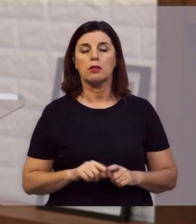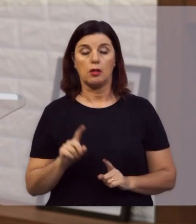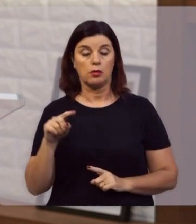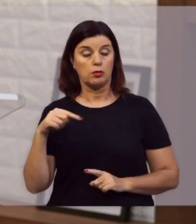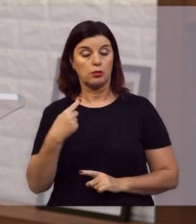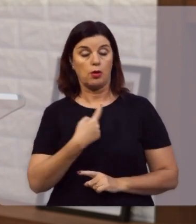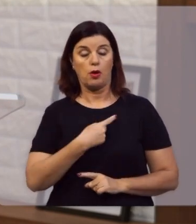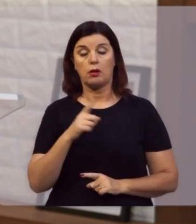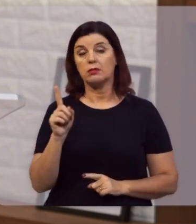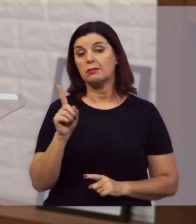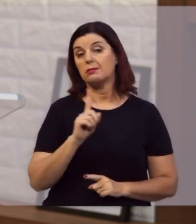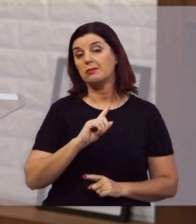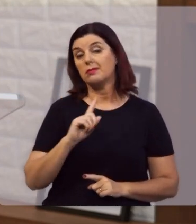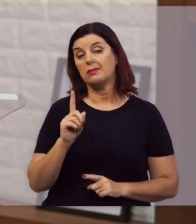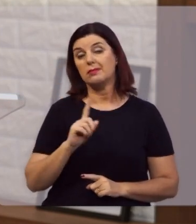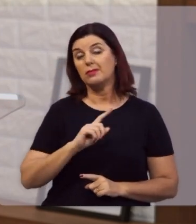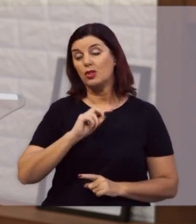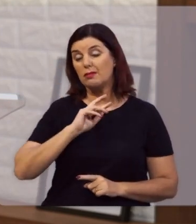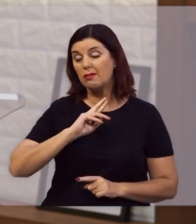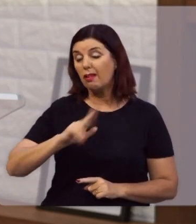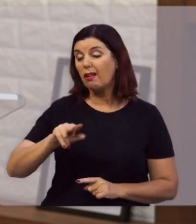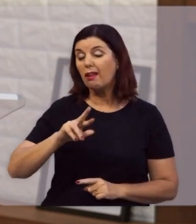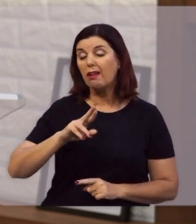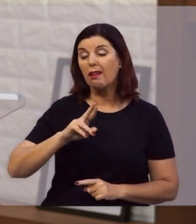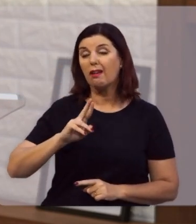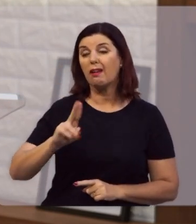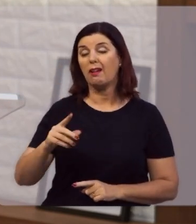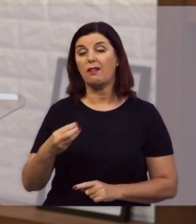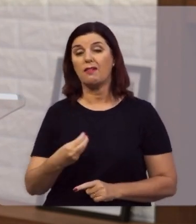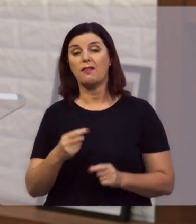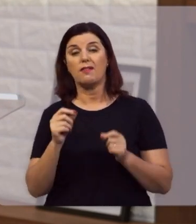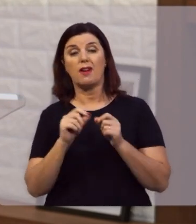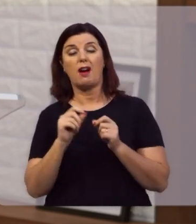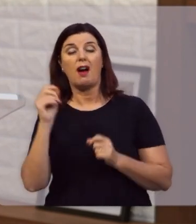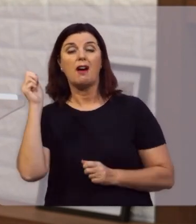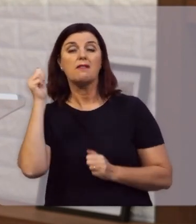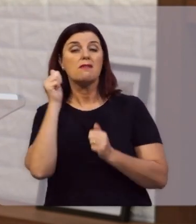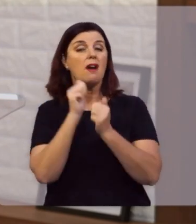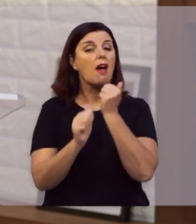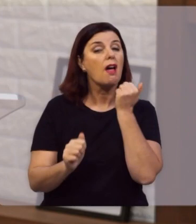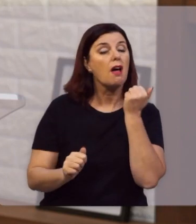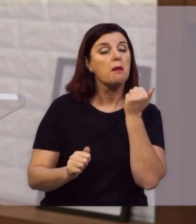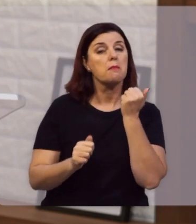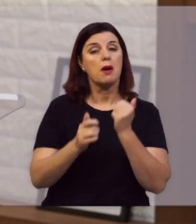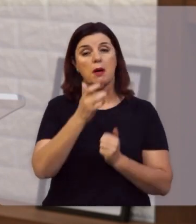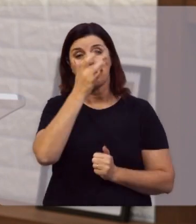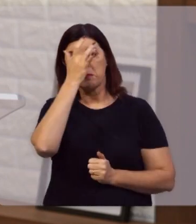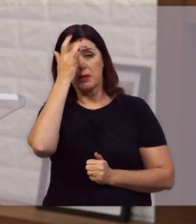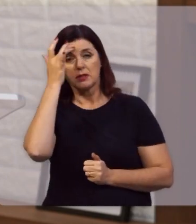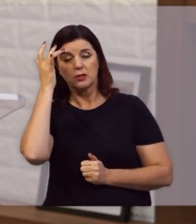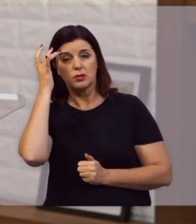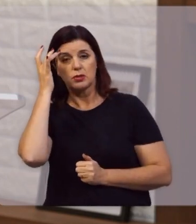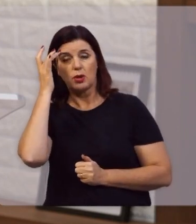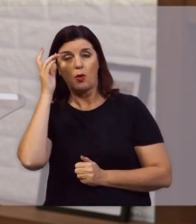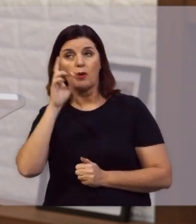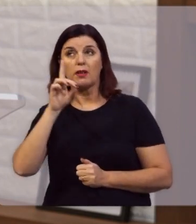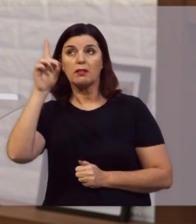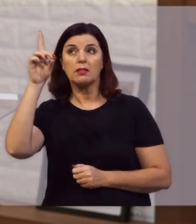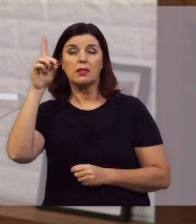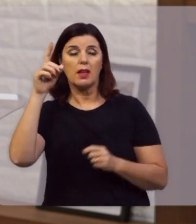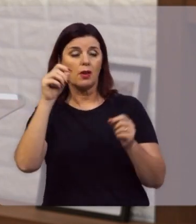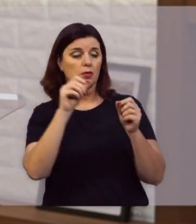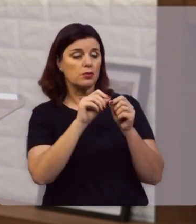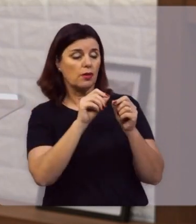nós não devemos jamais é falar mal daqueles a quem Deus